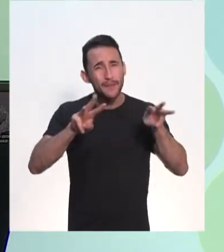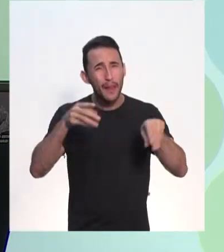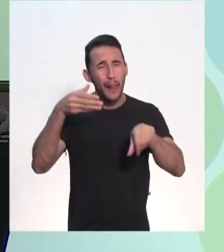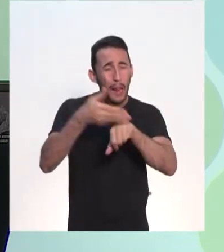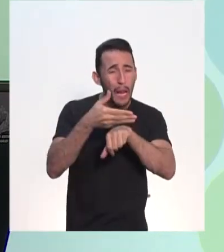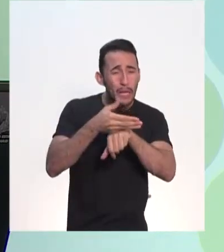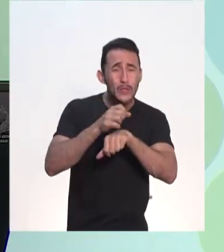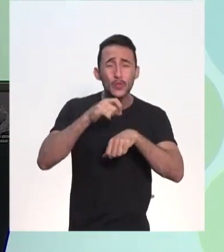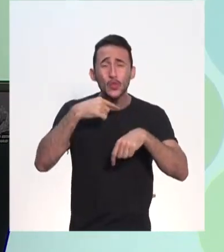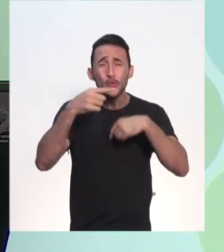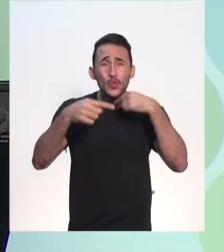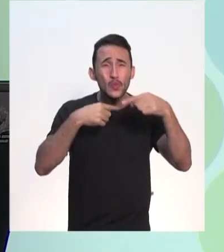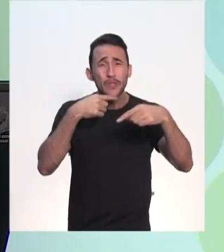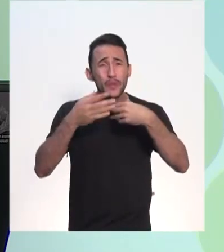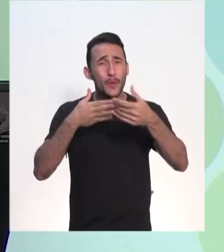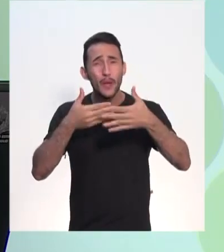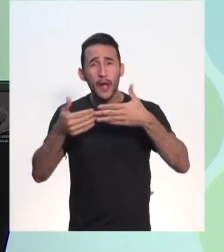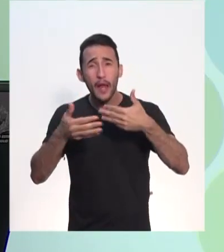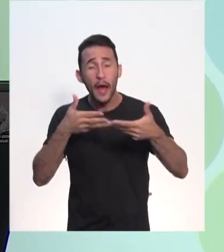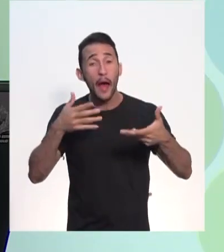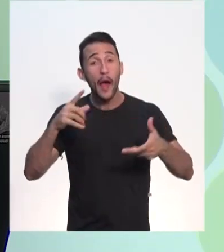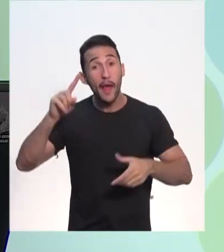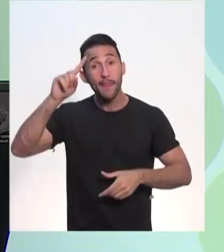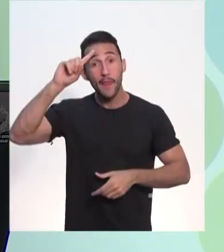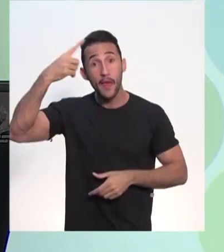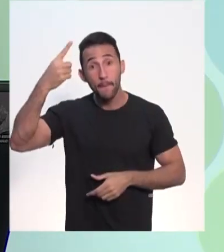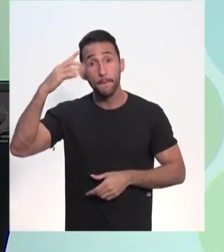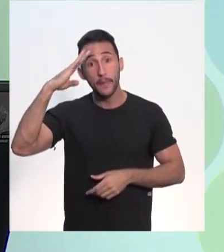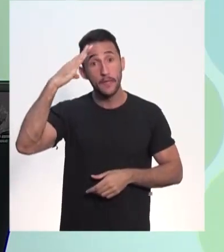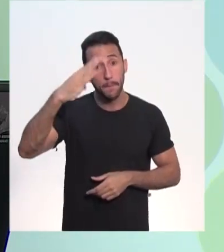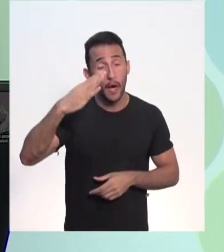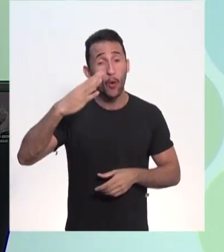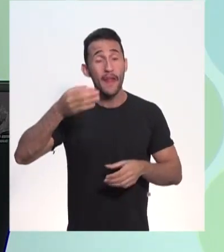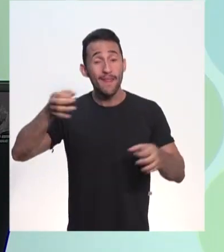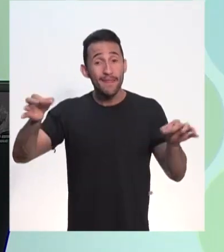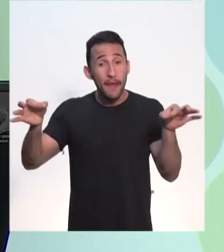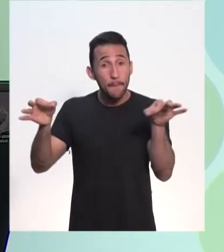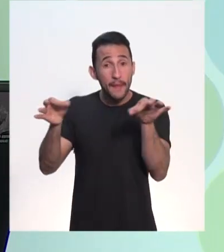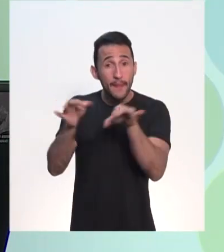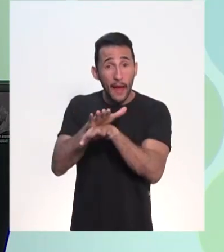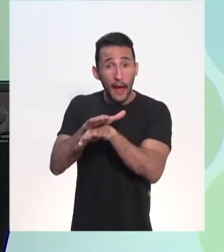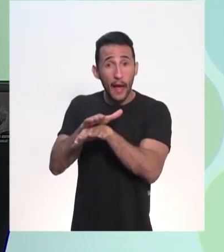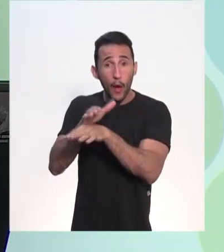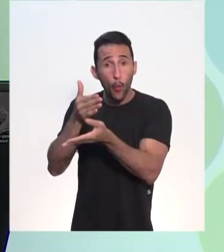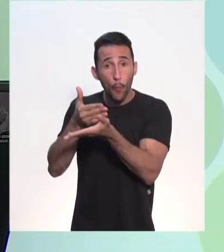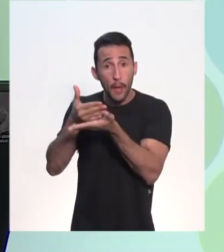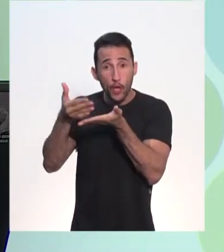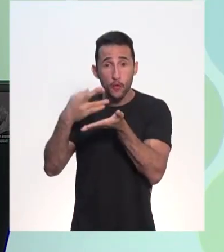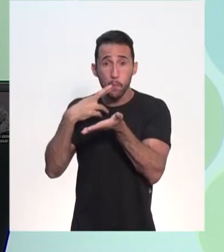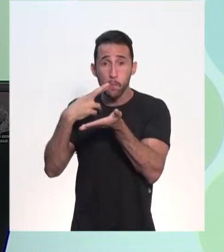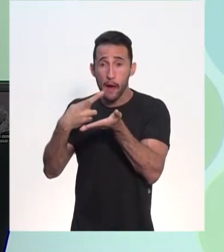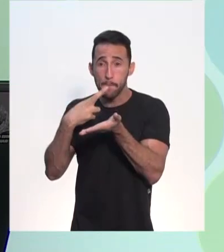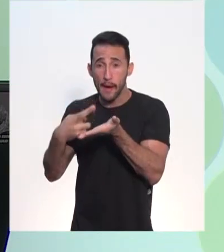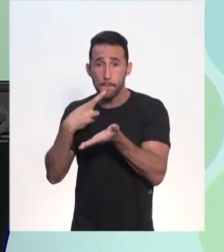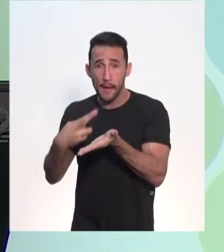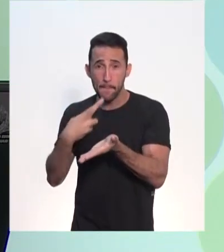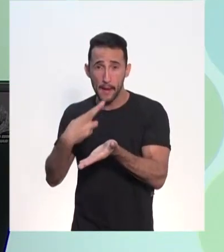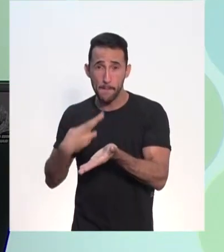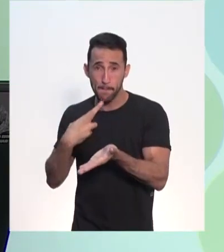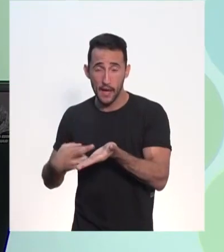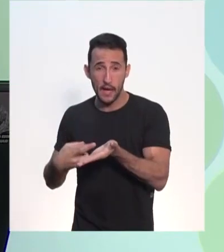Então, como é um retorno muito importante, a ideia é que nós tenhamos um momento nas